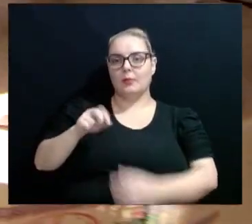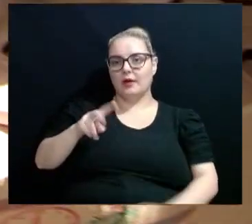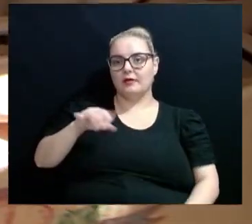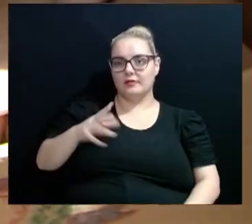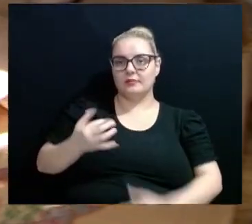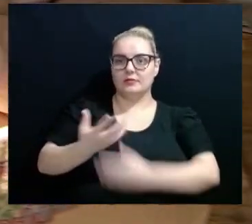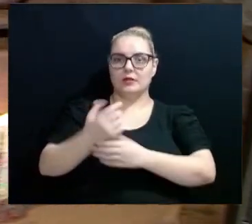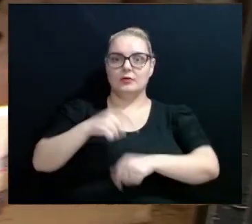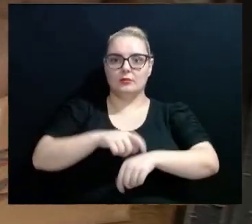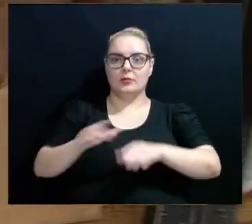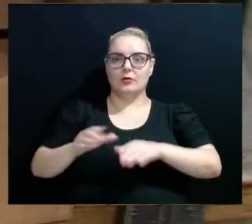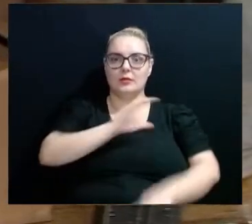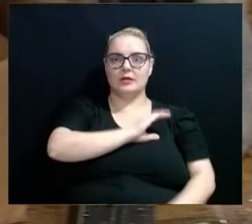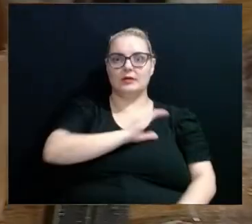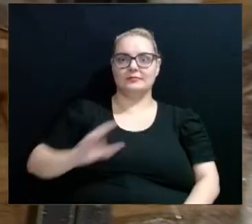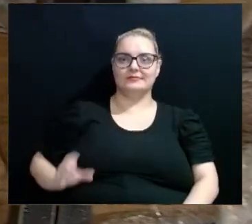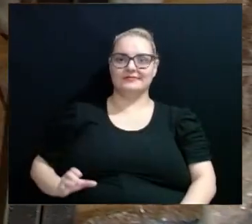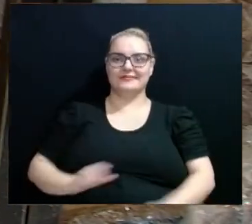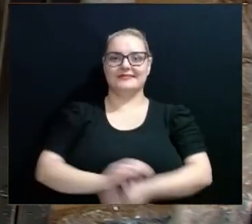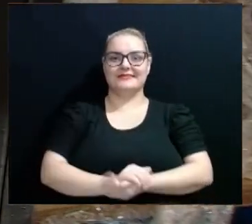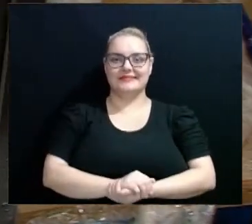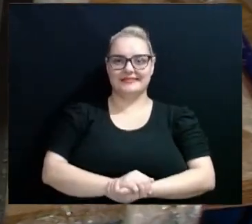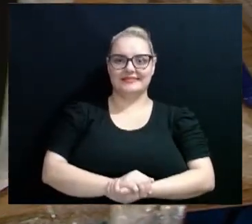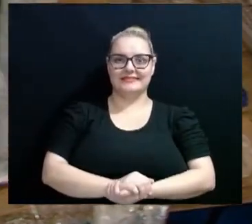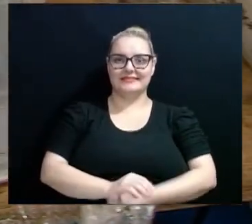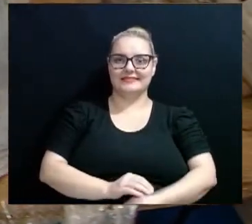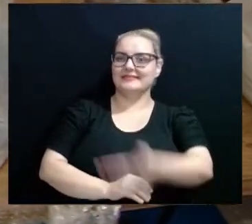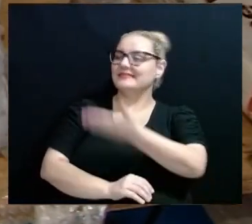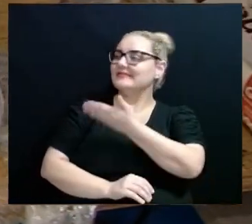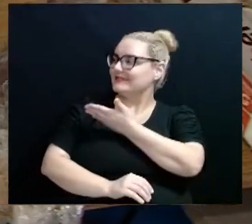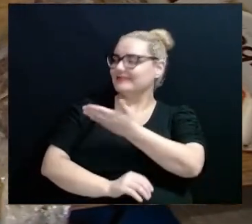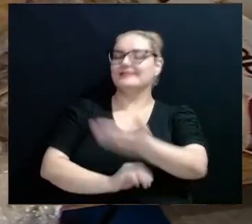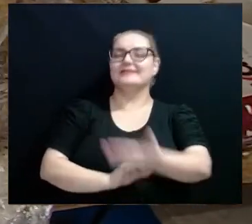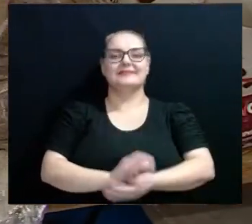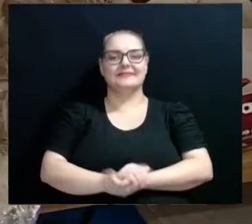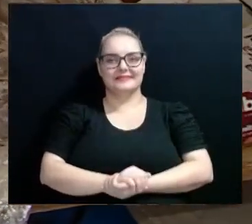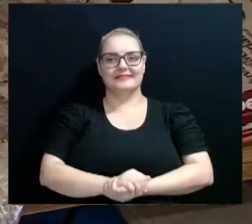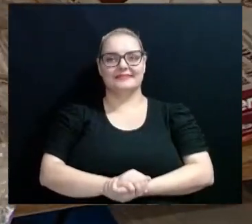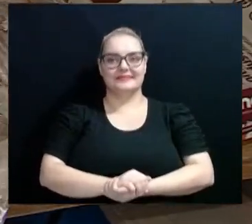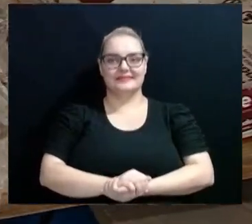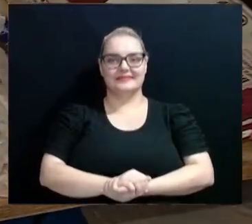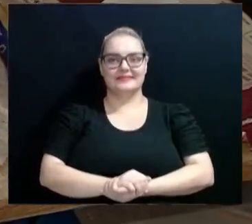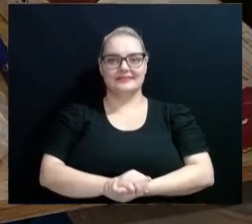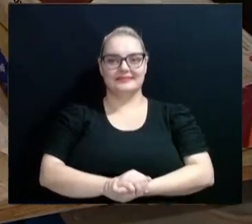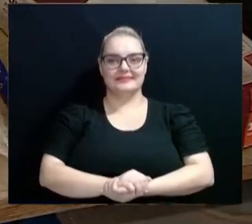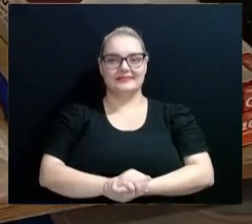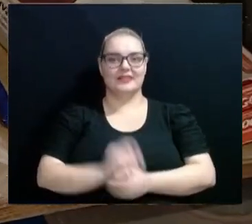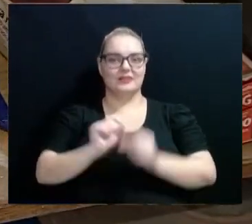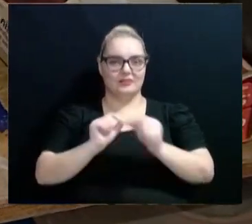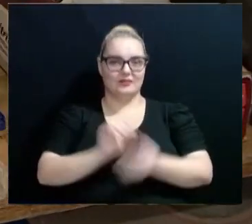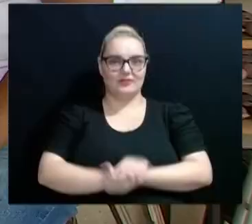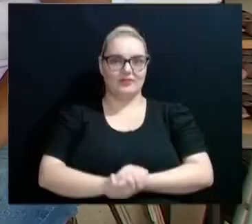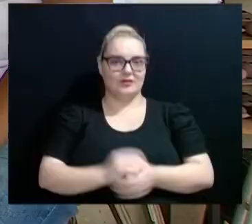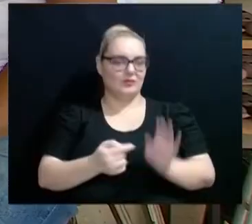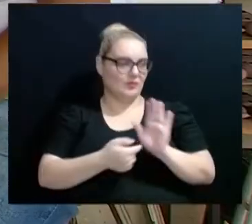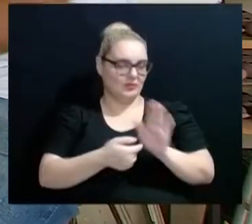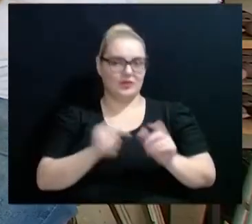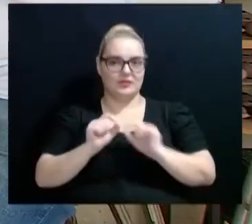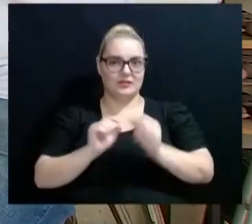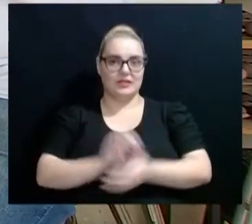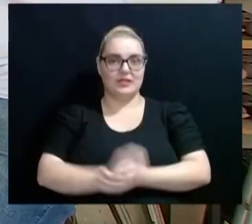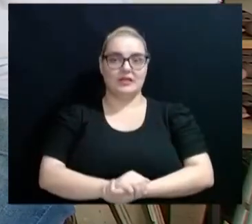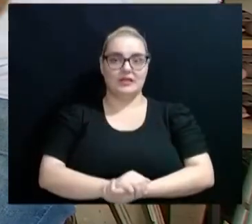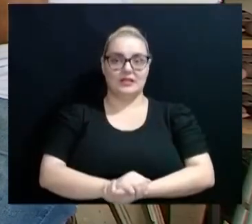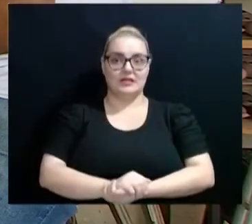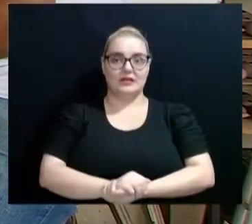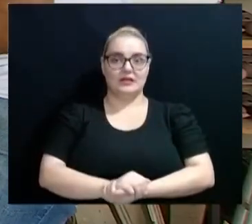colocar um pavio, põe o azeite, é como funcionava no tempo de Cristo. tá. Aqui, ó. Olha aqui, ó. Ah, entendi. E Então isso